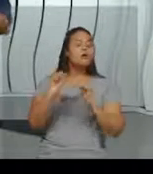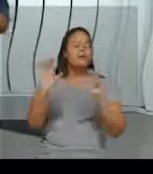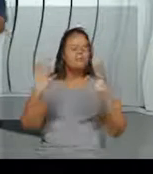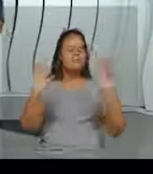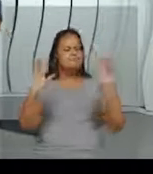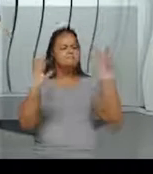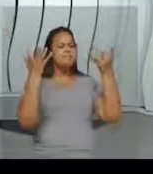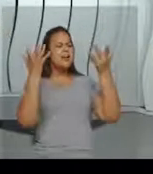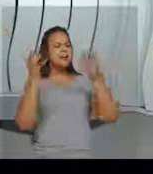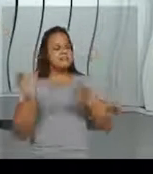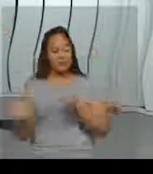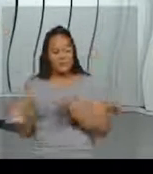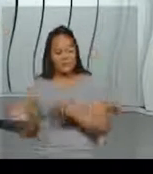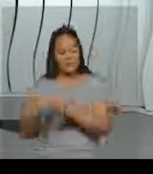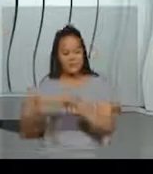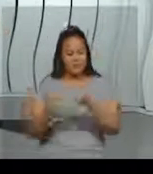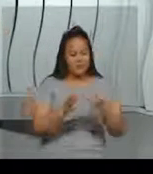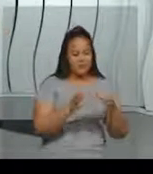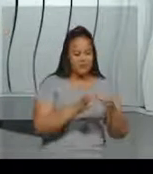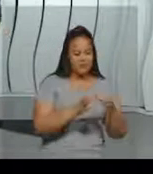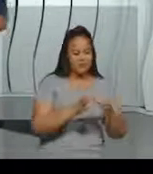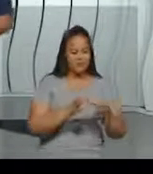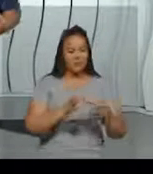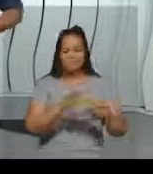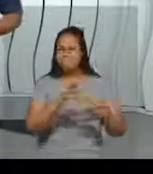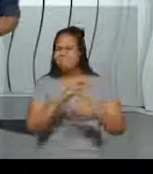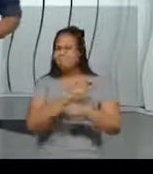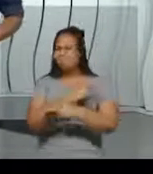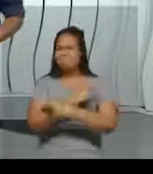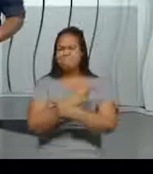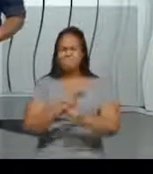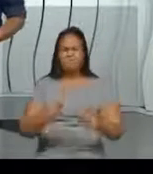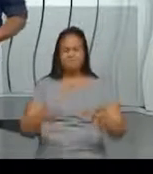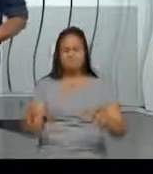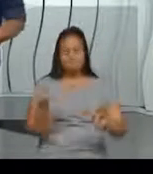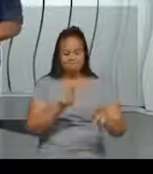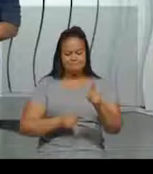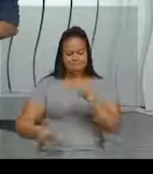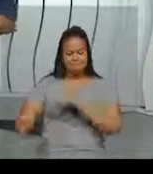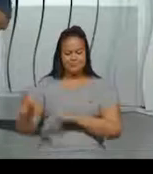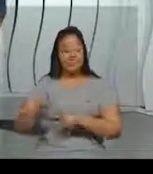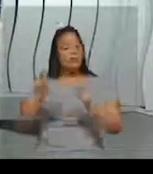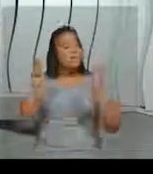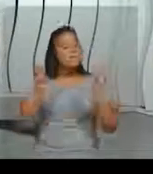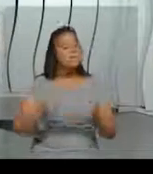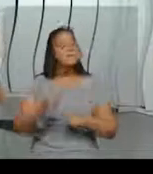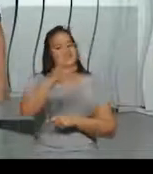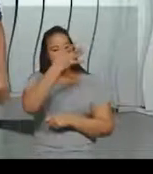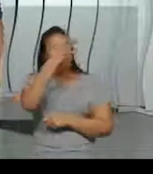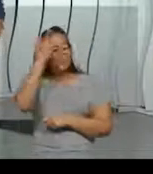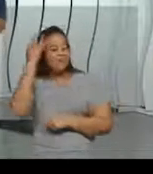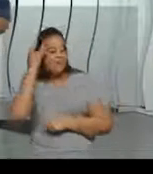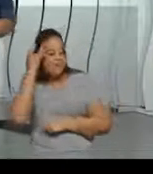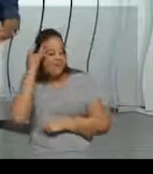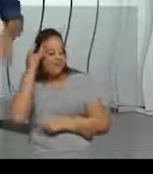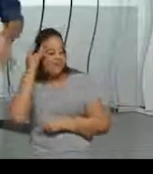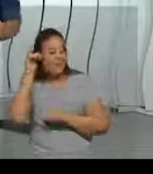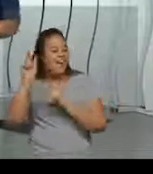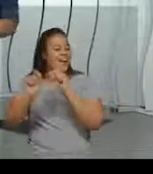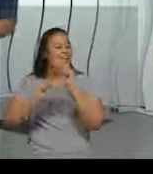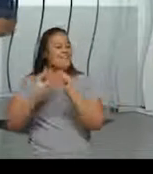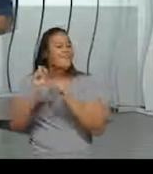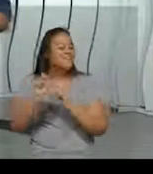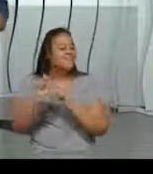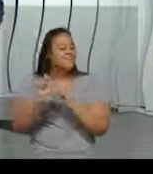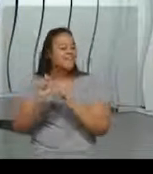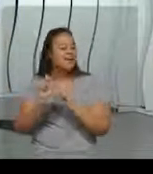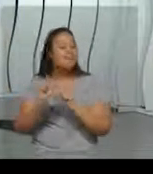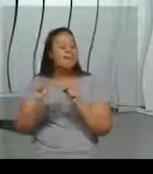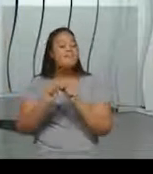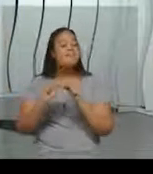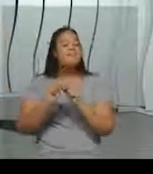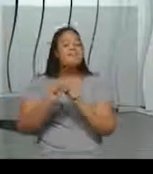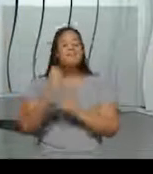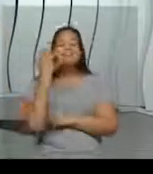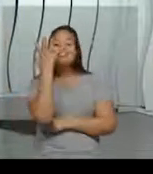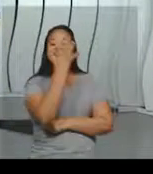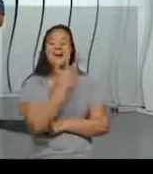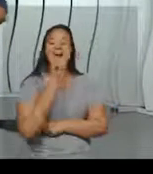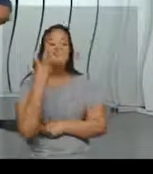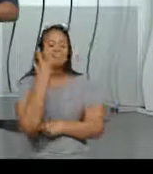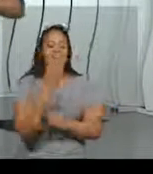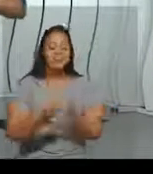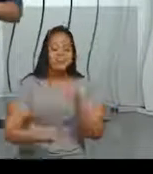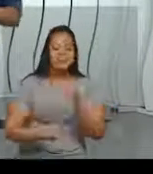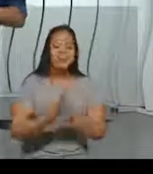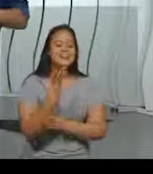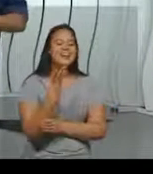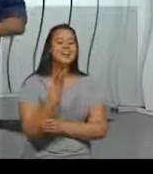festa, de um encontro de pessoas, né? Então a gente precisa de alguém para fazer a música. Só que eu não simplesmente coloco a música,